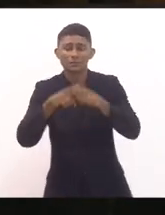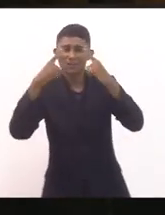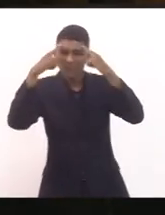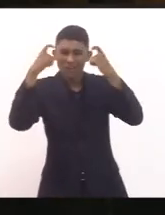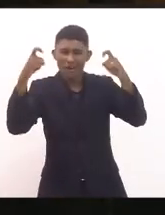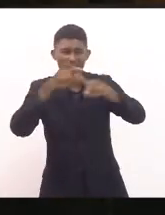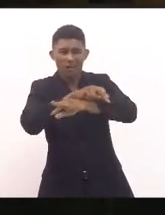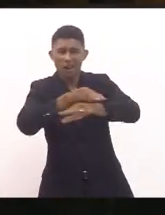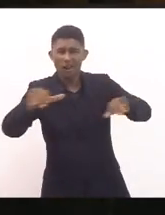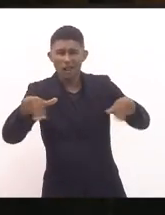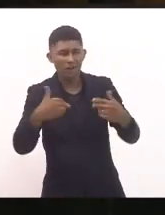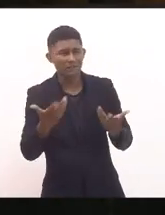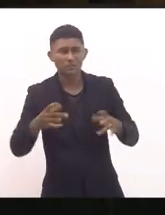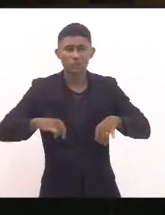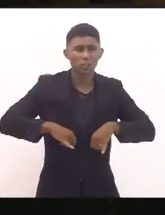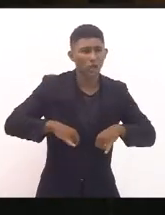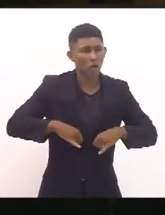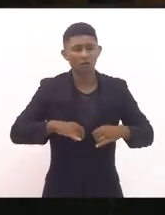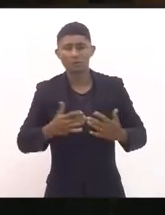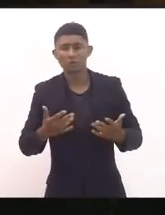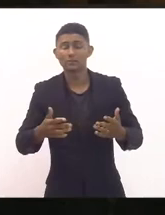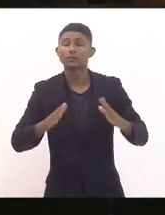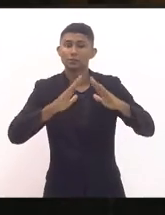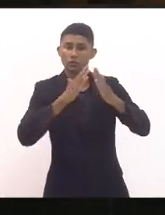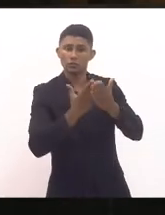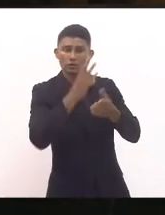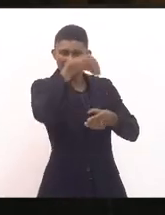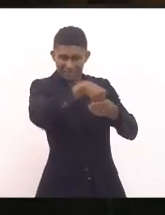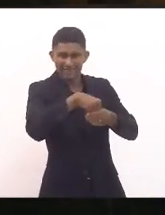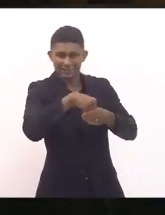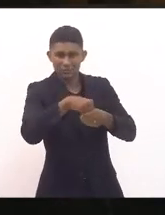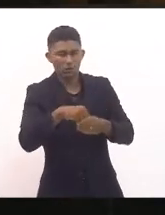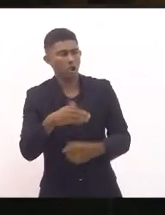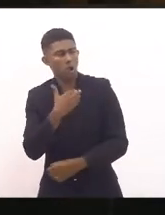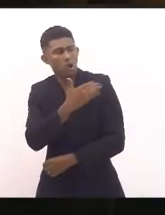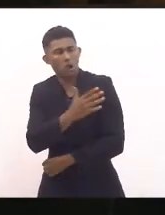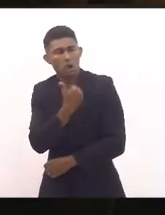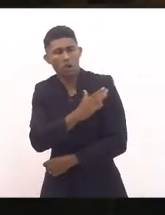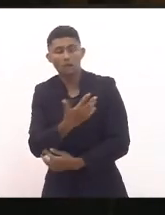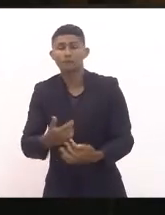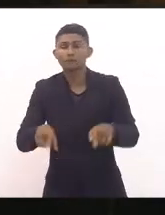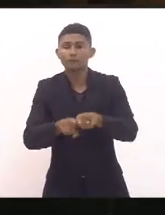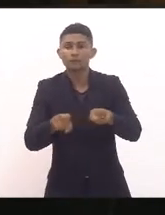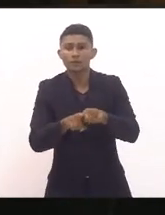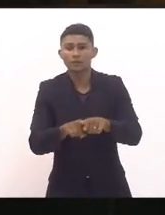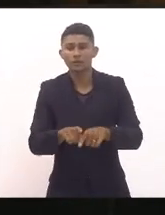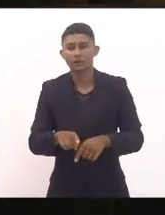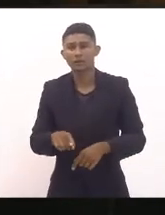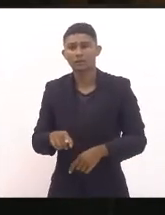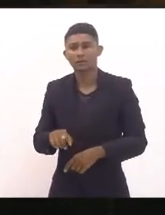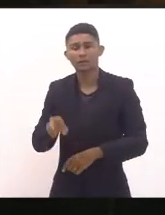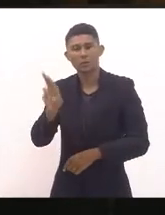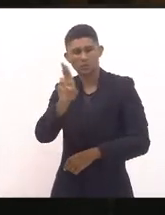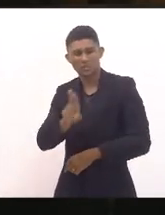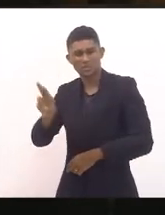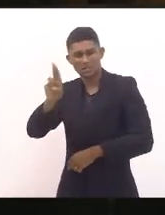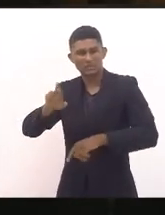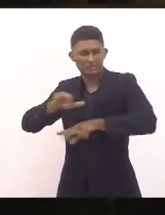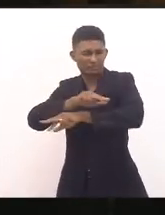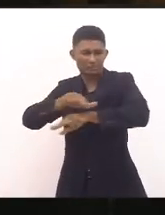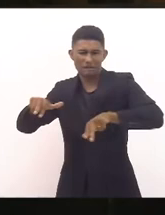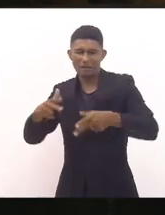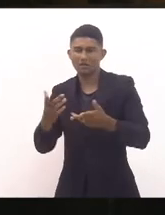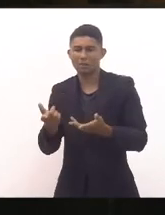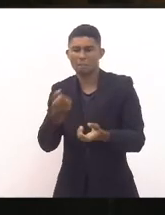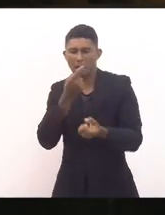e à discriminação no ambiente escolar e o uso também de substâncias psicoativas.